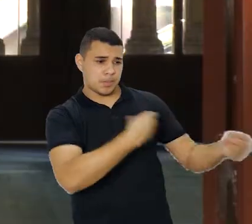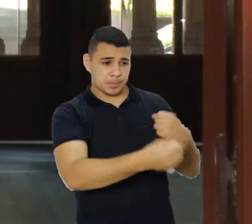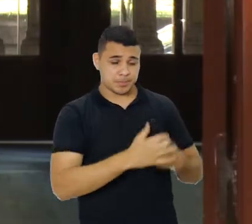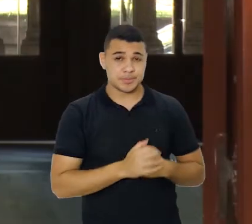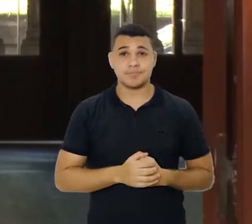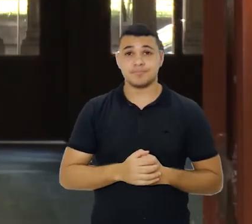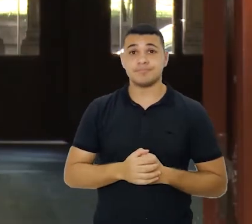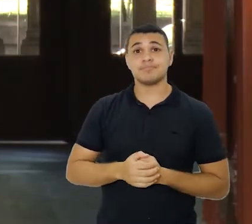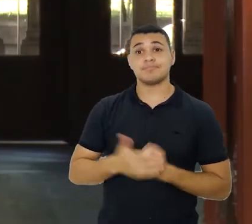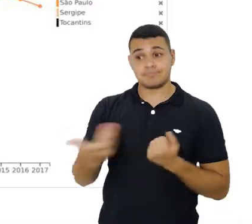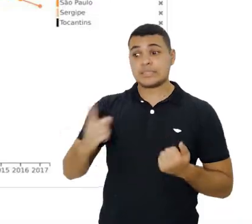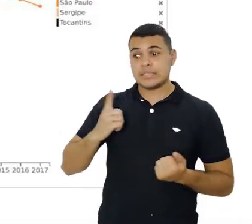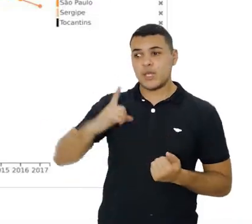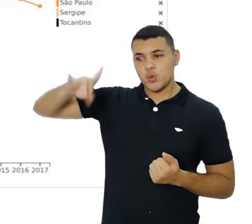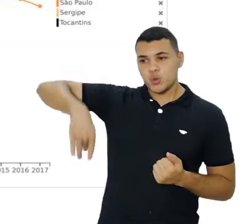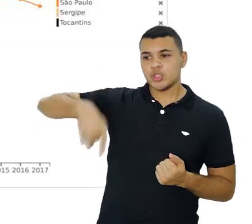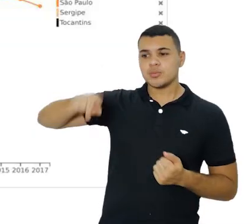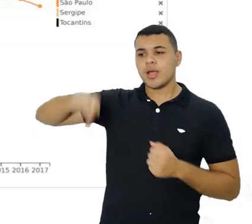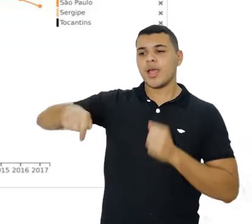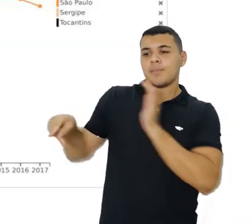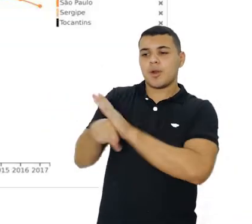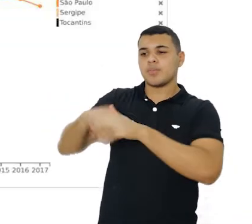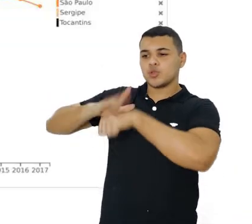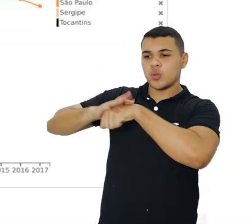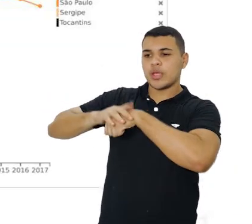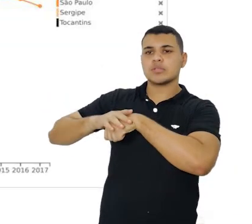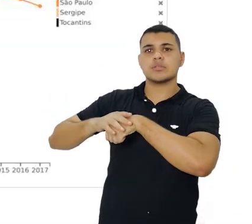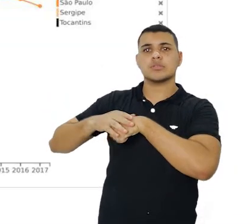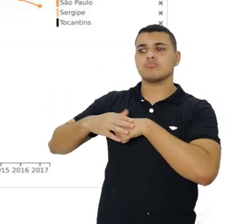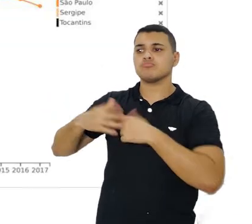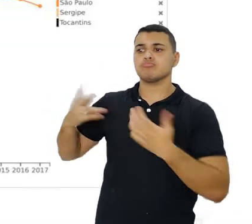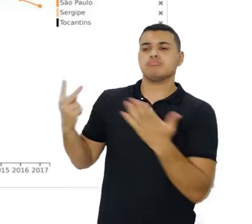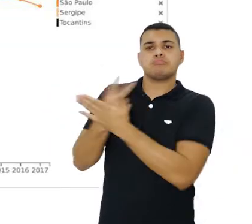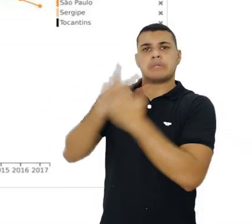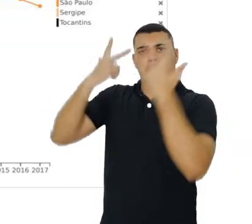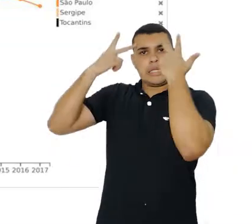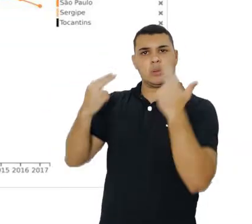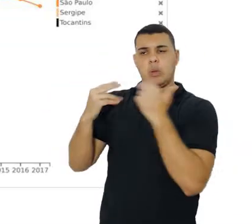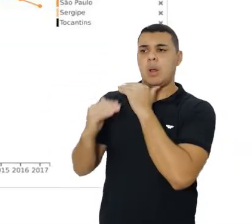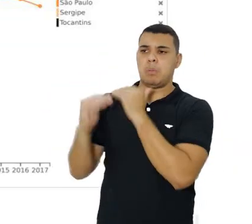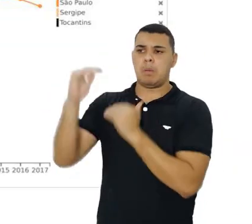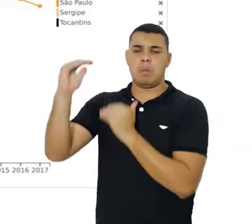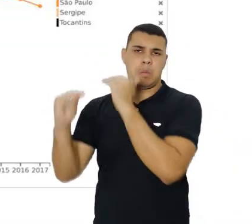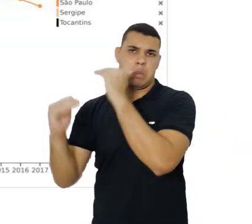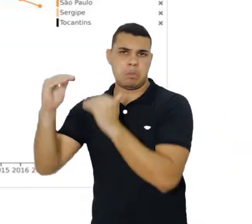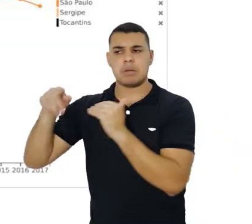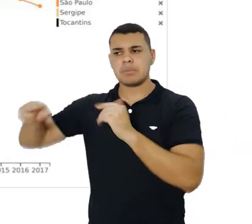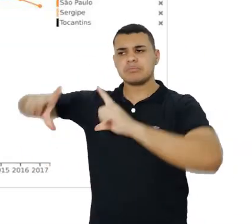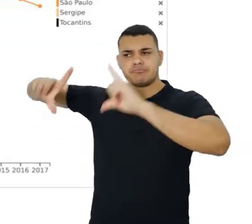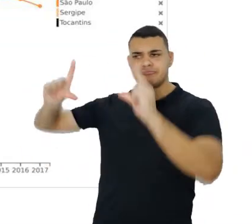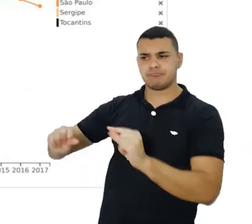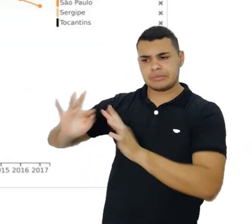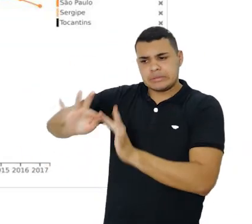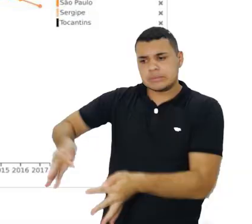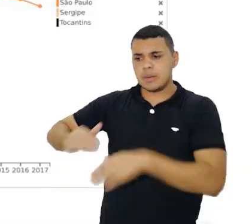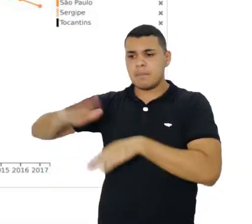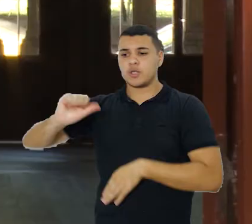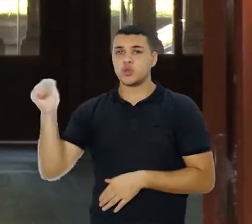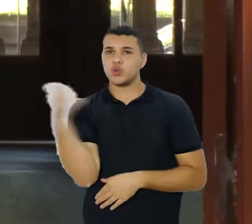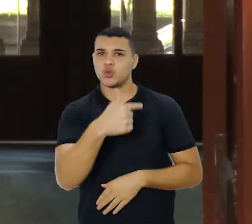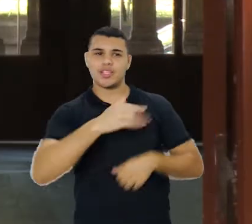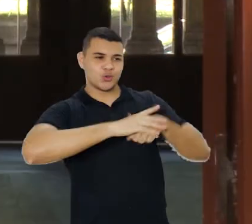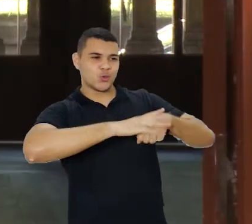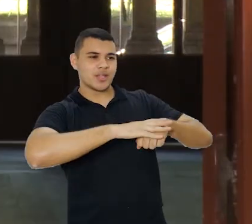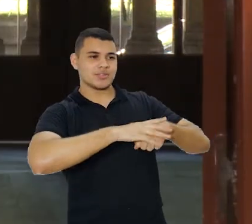fim, as causas externas também mostrando alguma oscilação, mas situando-se aí num patamar muito abaixo das